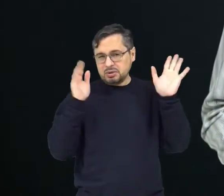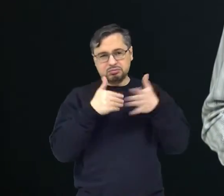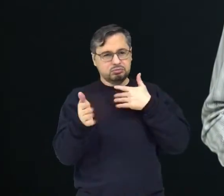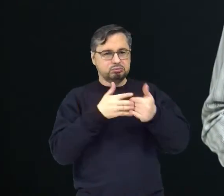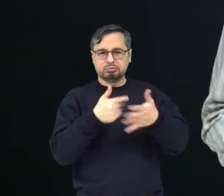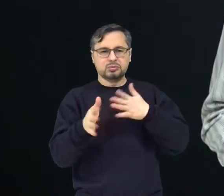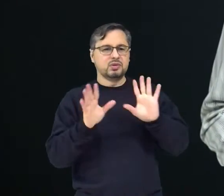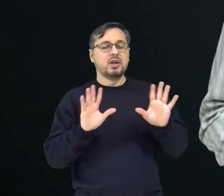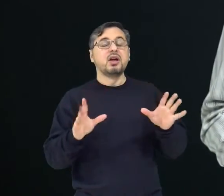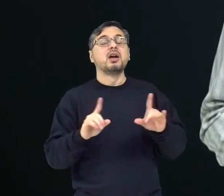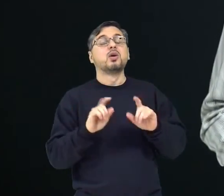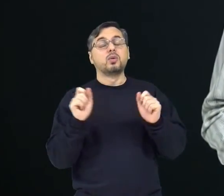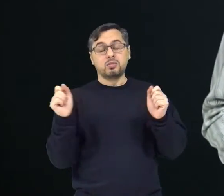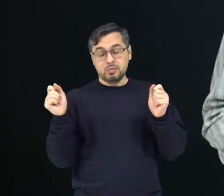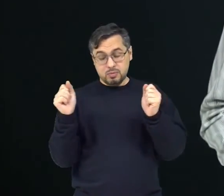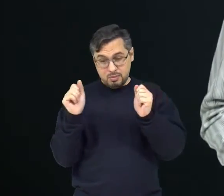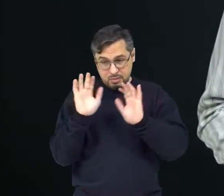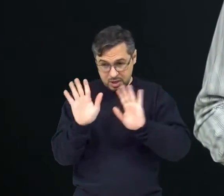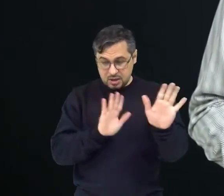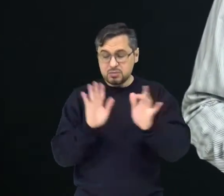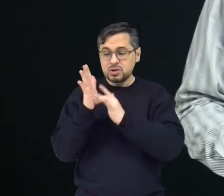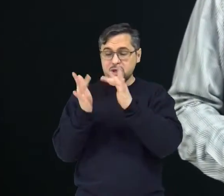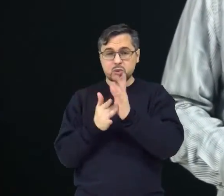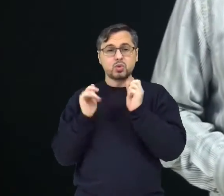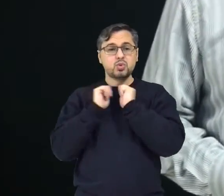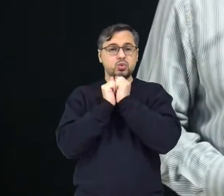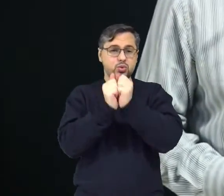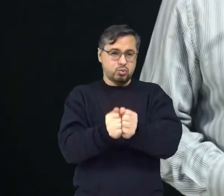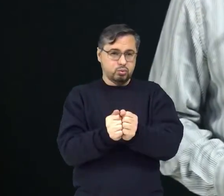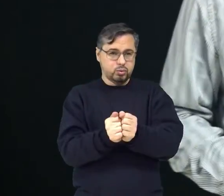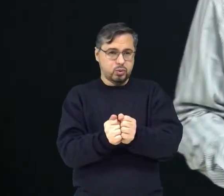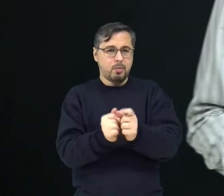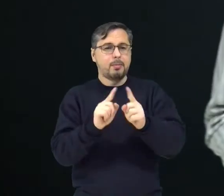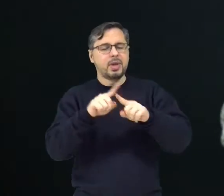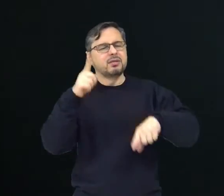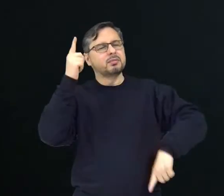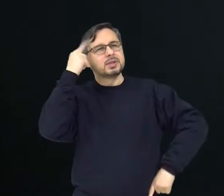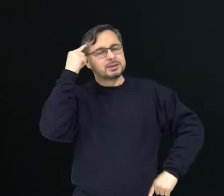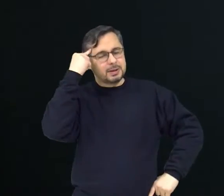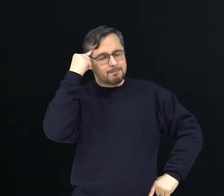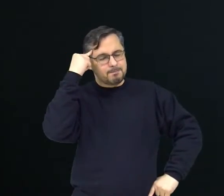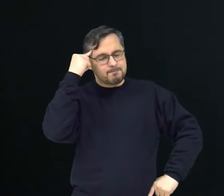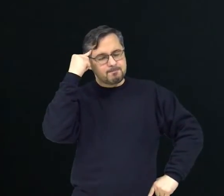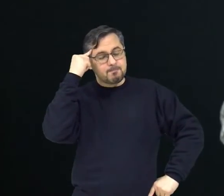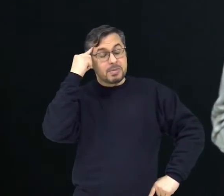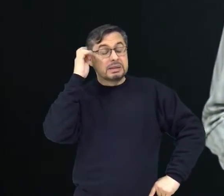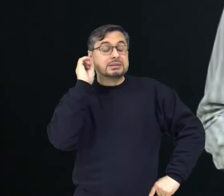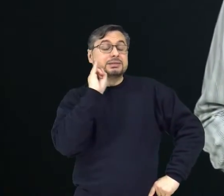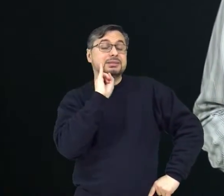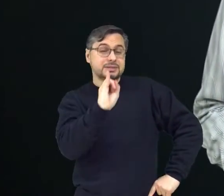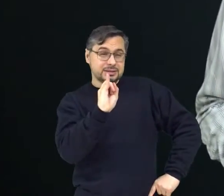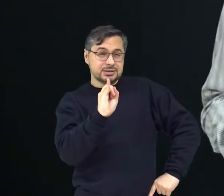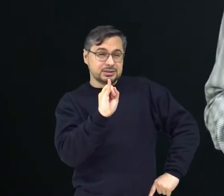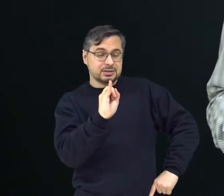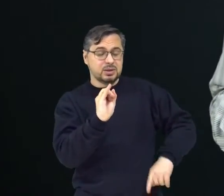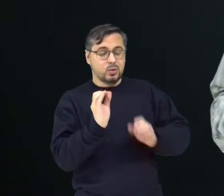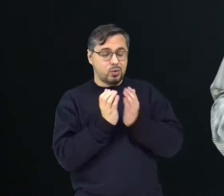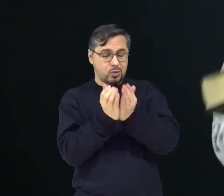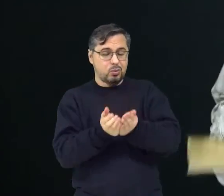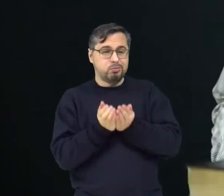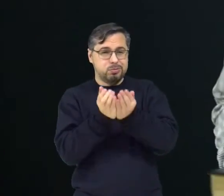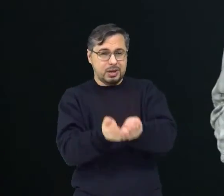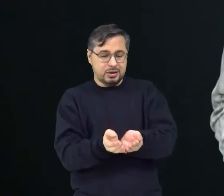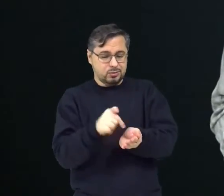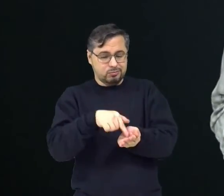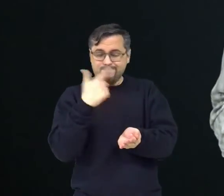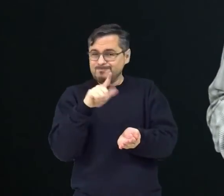tendo Jesus no barco. Agora imagine comigo, se este barco não tem Jesus, como a